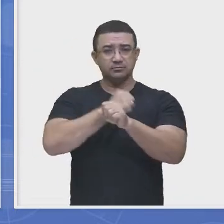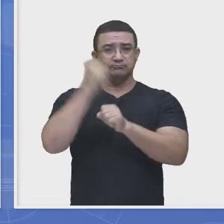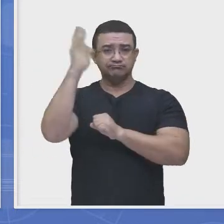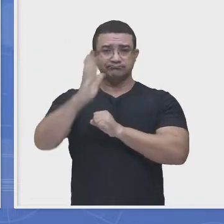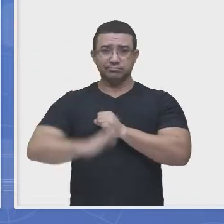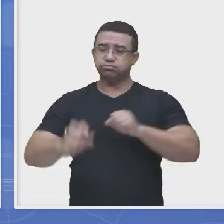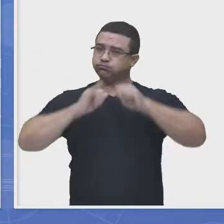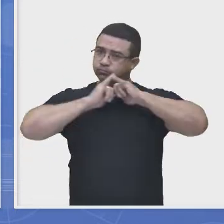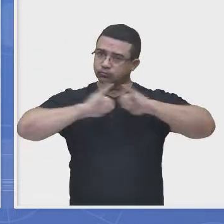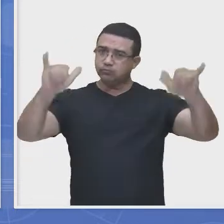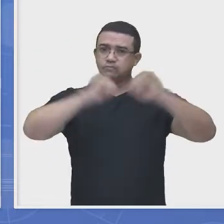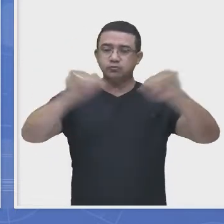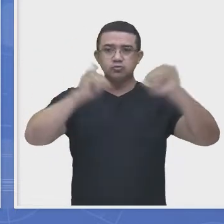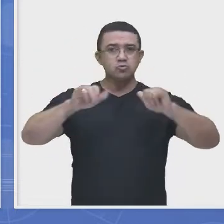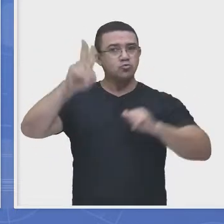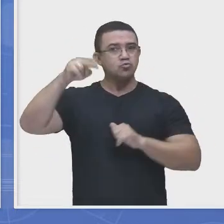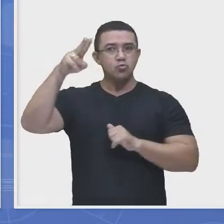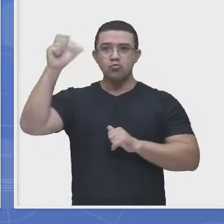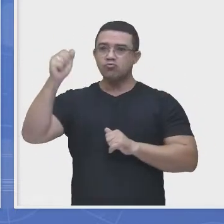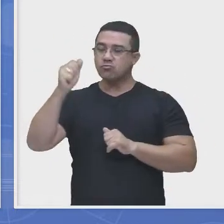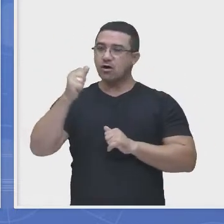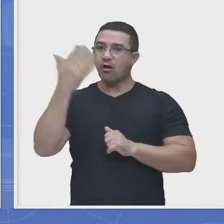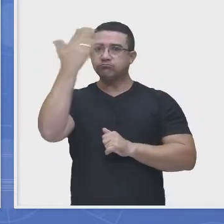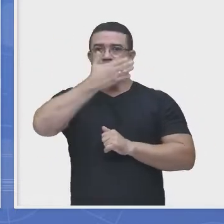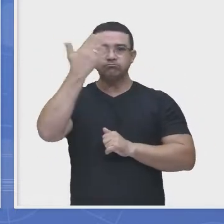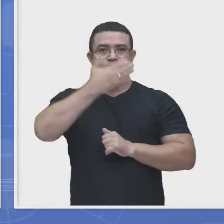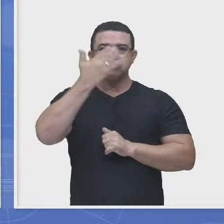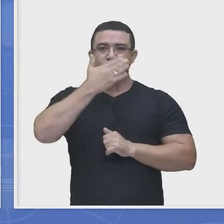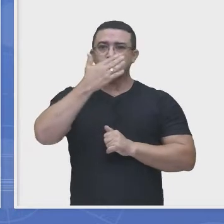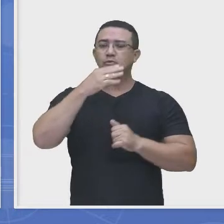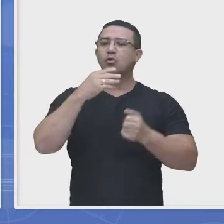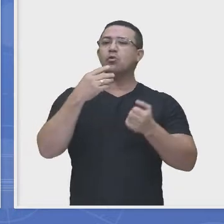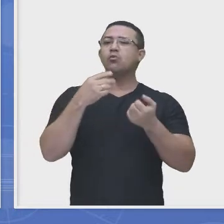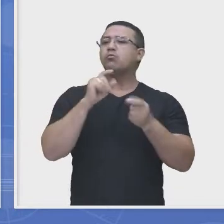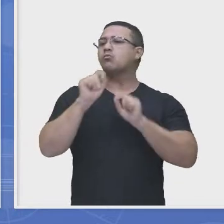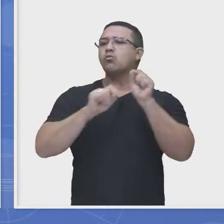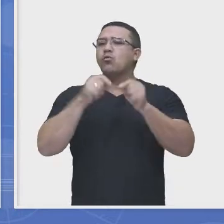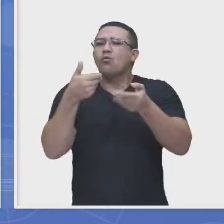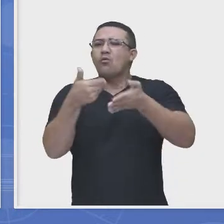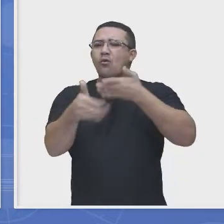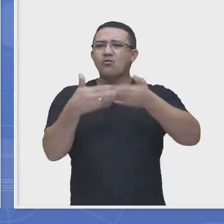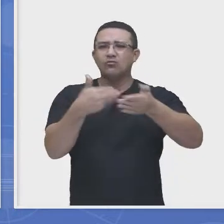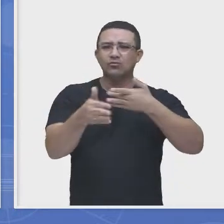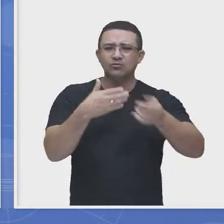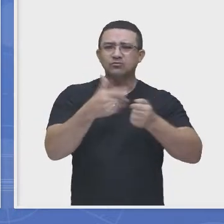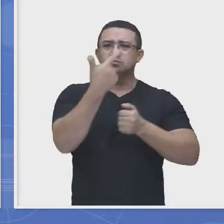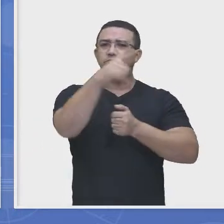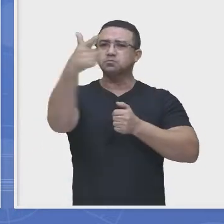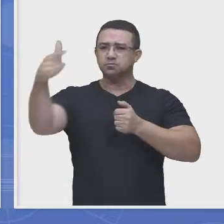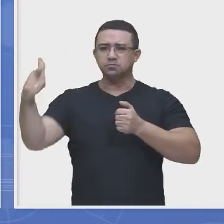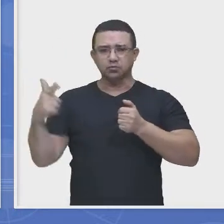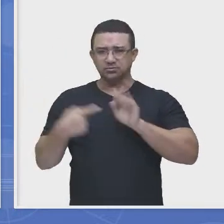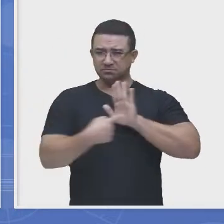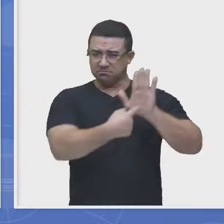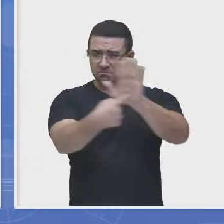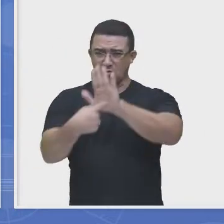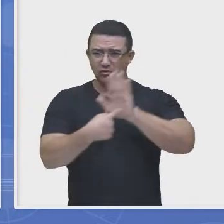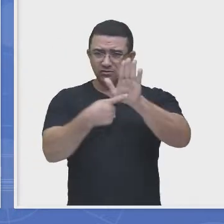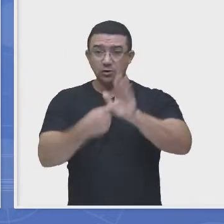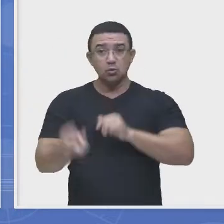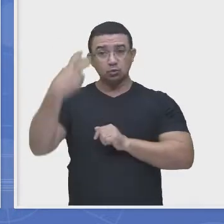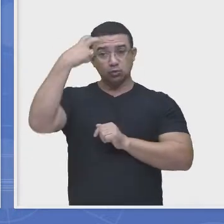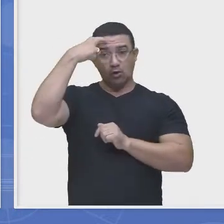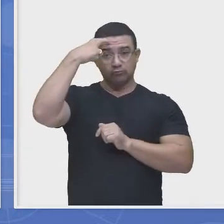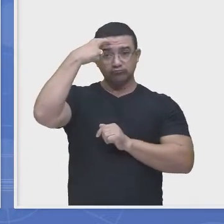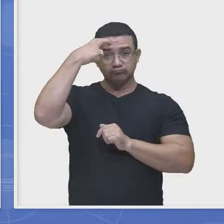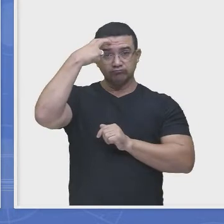difusão jamais experimentada por qualquer outra manifestação cultural,